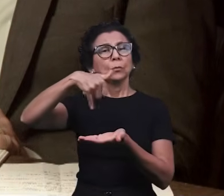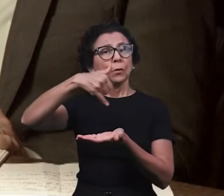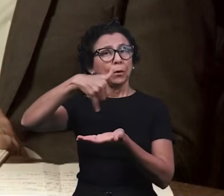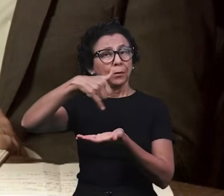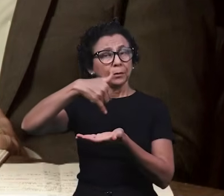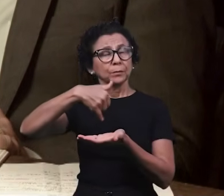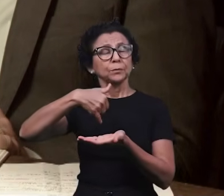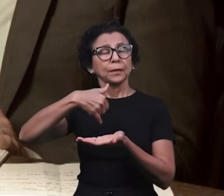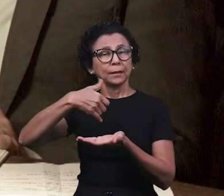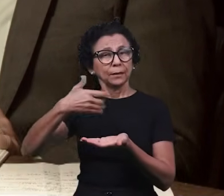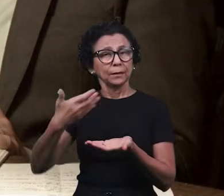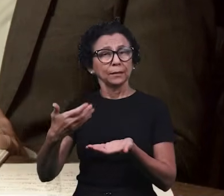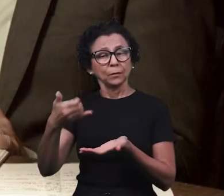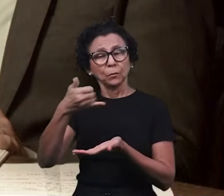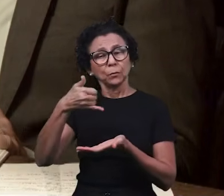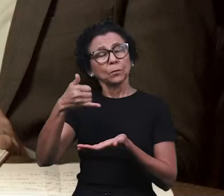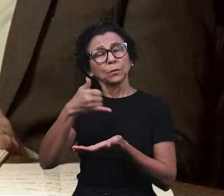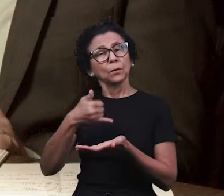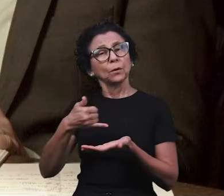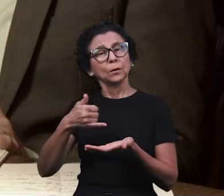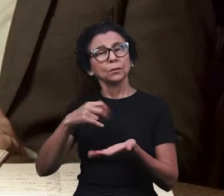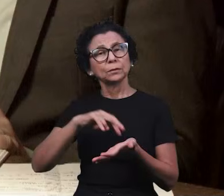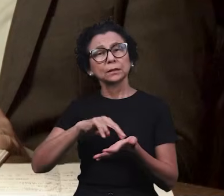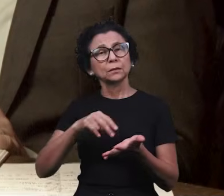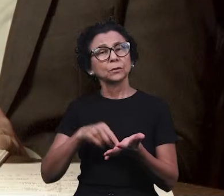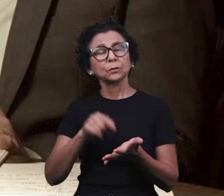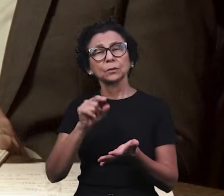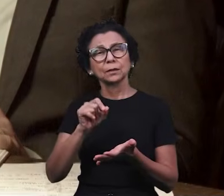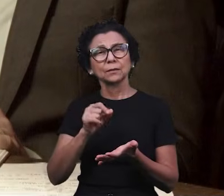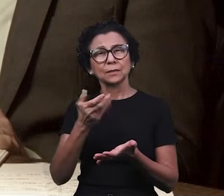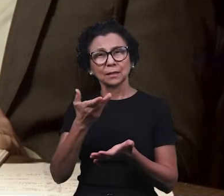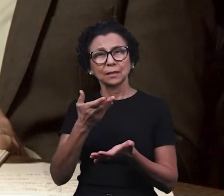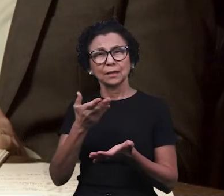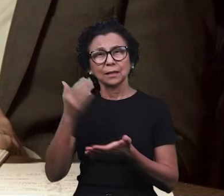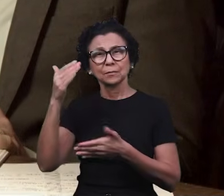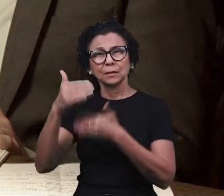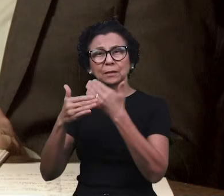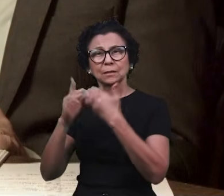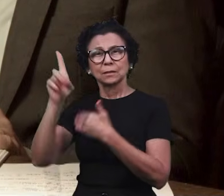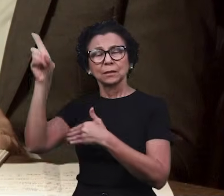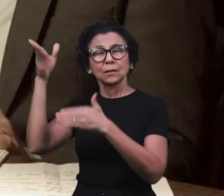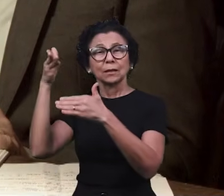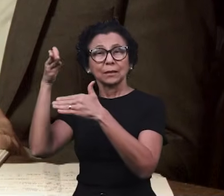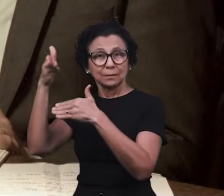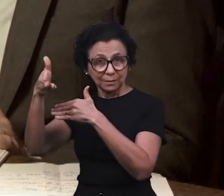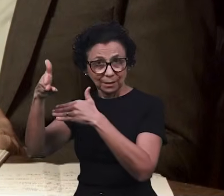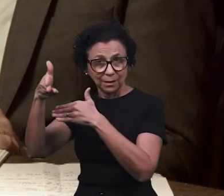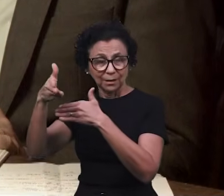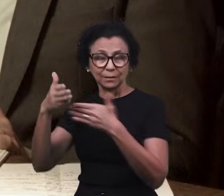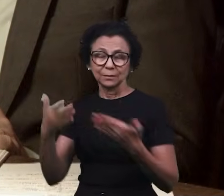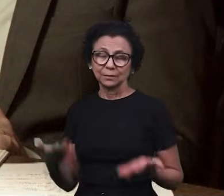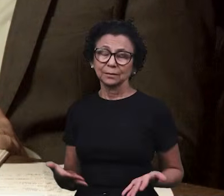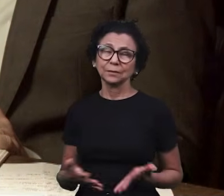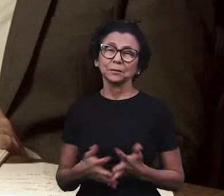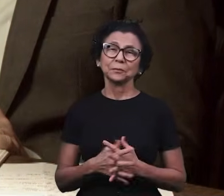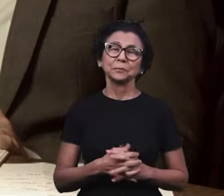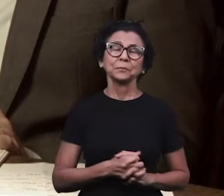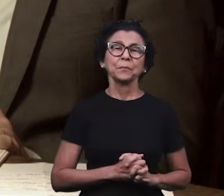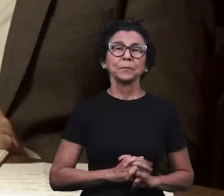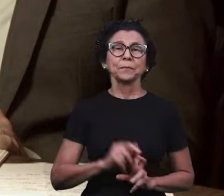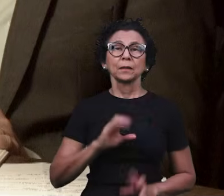ver aqui no capítulo 8. Você quer entrar na presença de Deus? A palavra de Deus diz que nós entramos